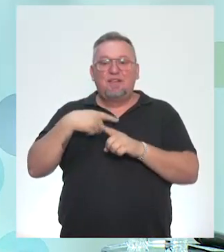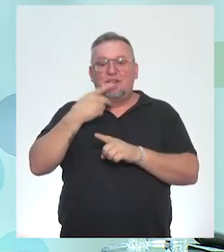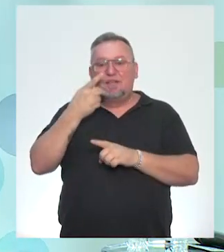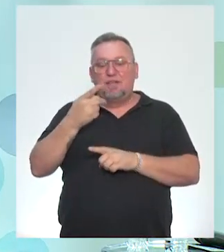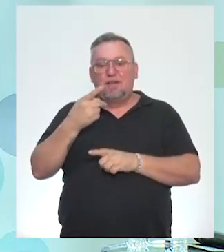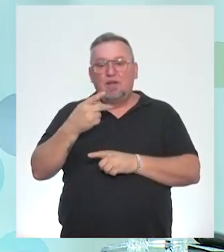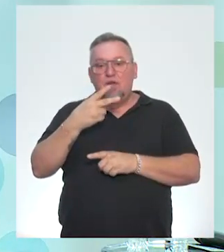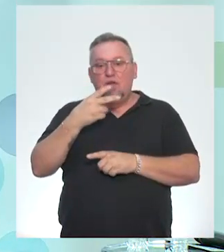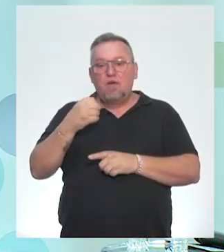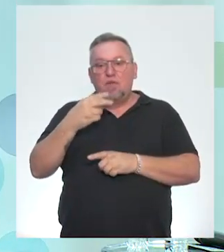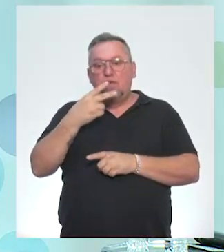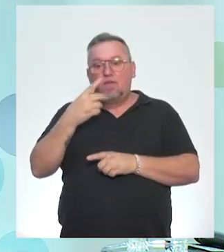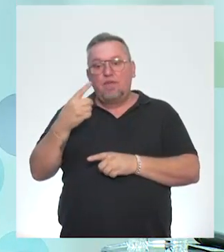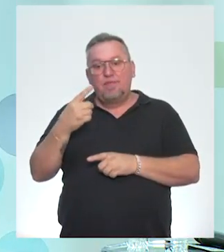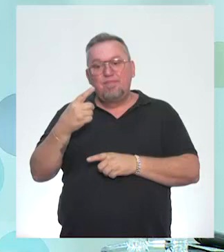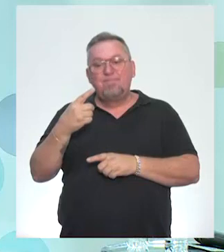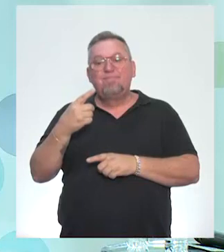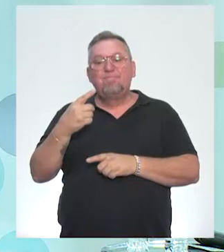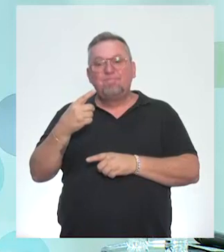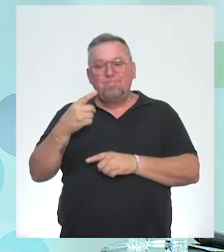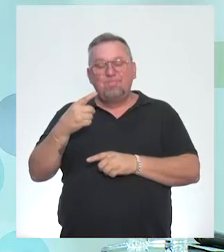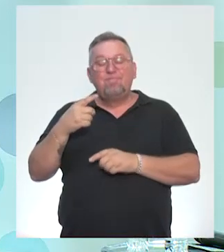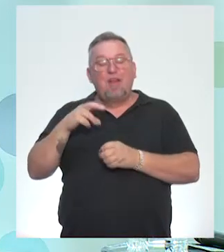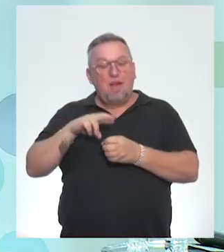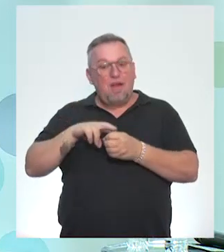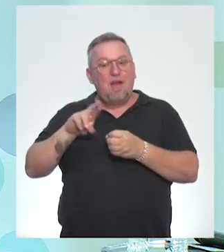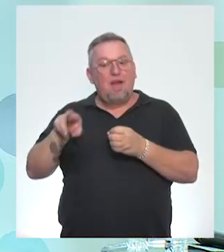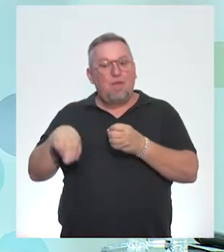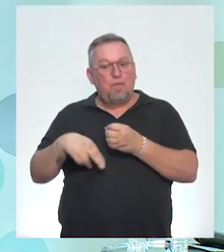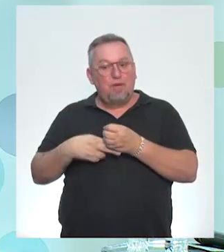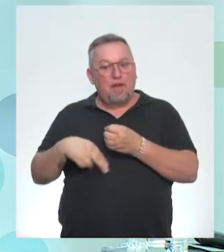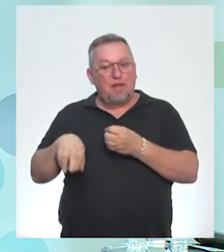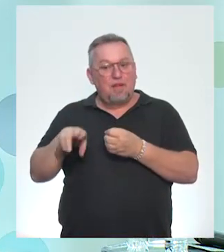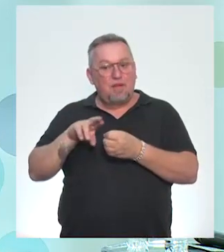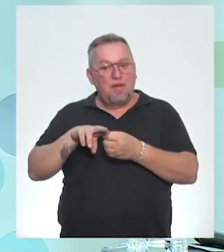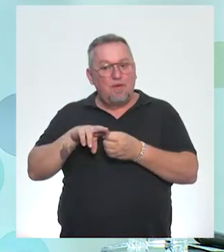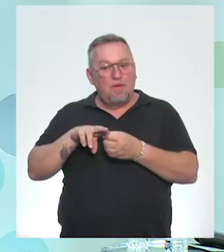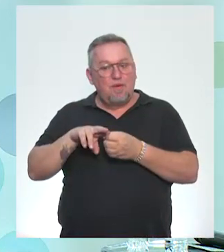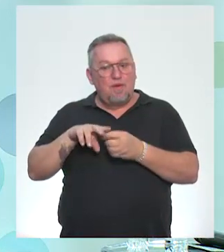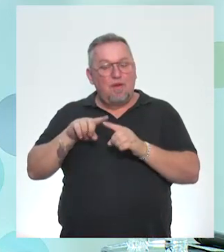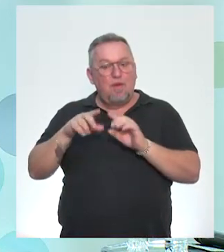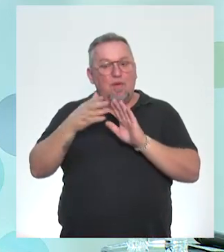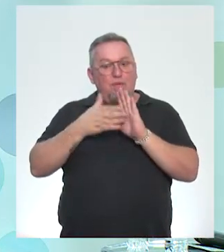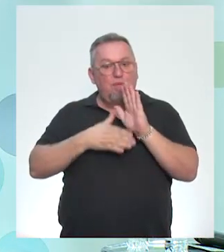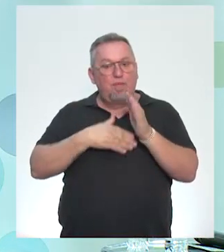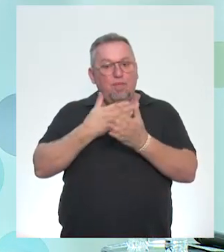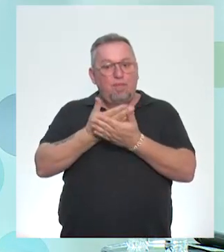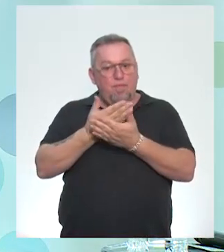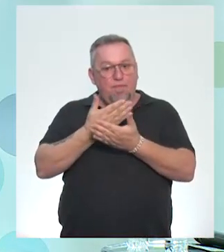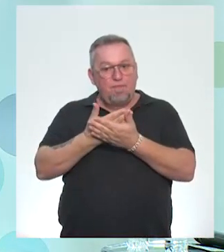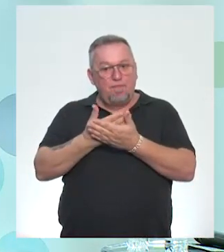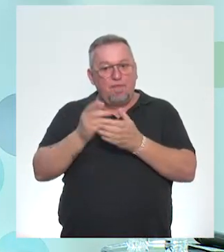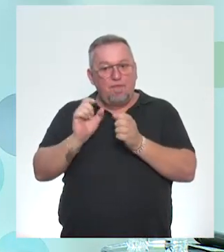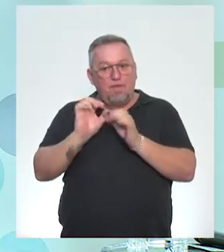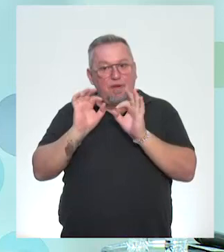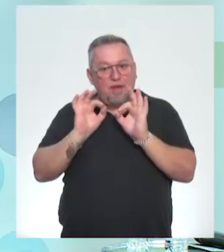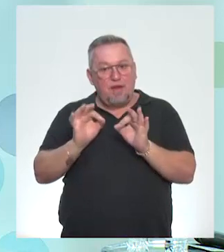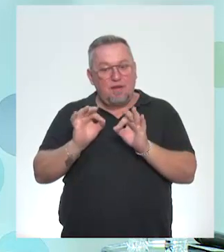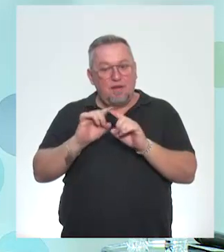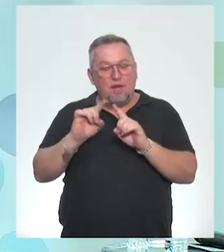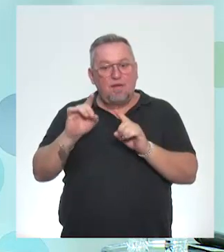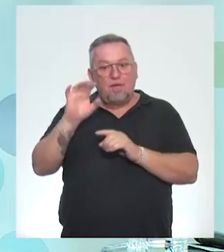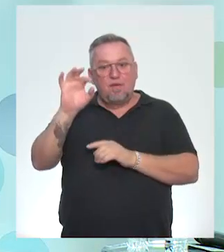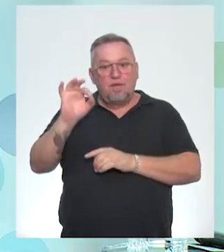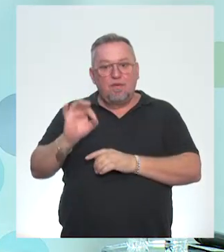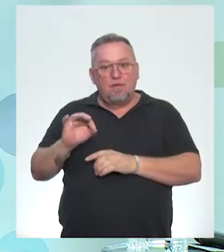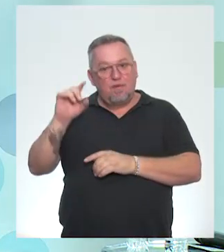vocês, 2021 é recuperação. Tudo bem? Então, a proposta da aula, falar de porcentagem, hoje foi exatamente essa, porcentagem